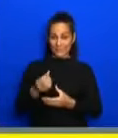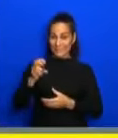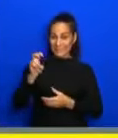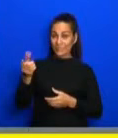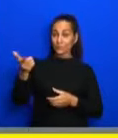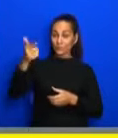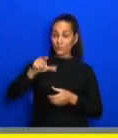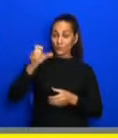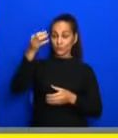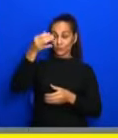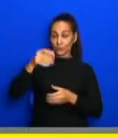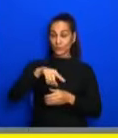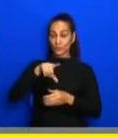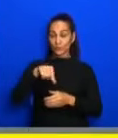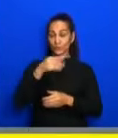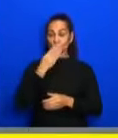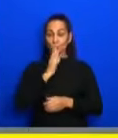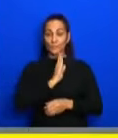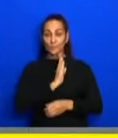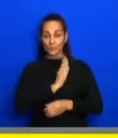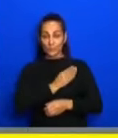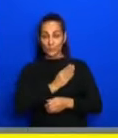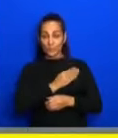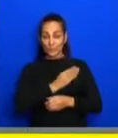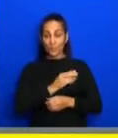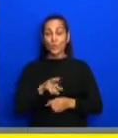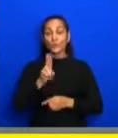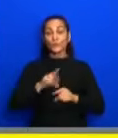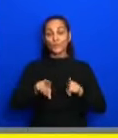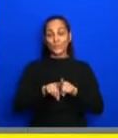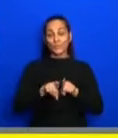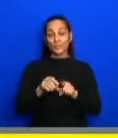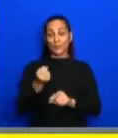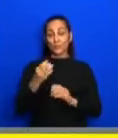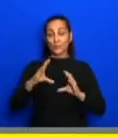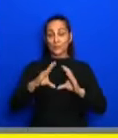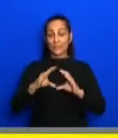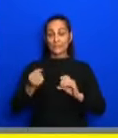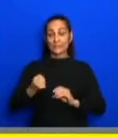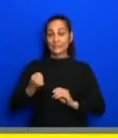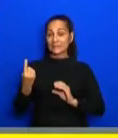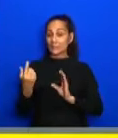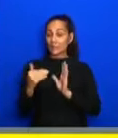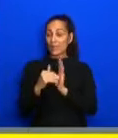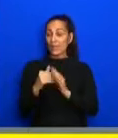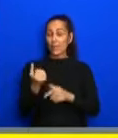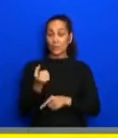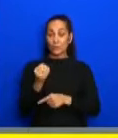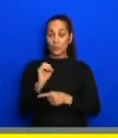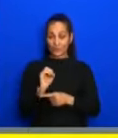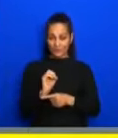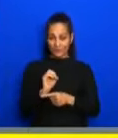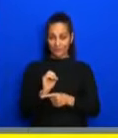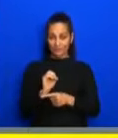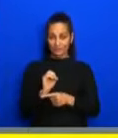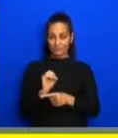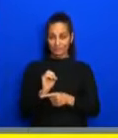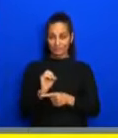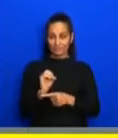número 5 para o sorteio do time do coração. São utilizadas também 80 bolas numeradas de 01 a